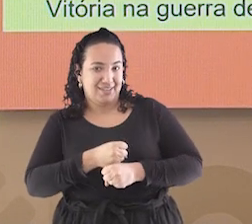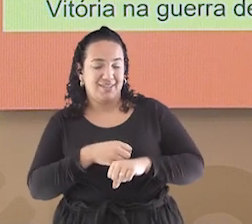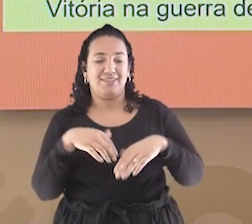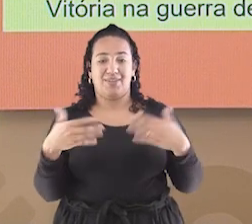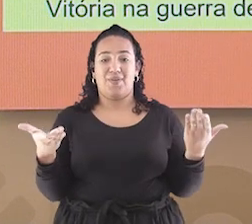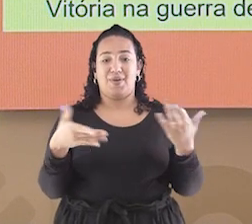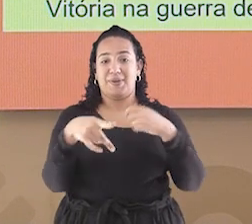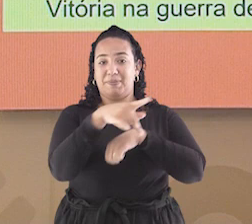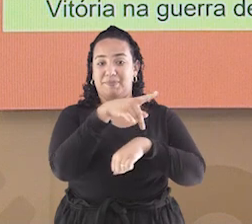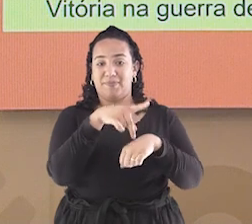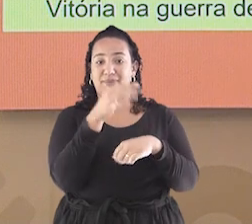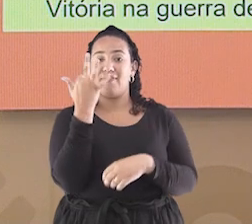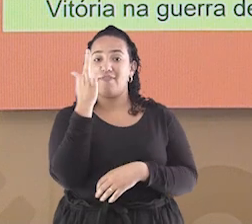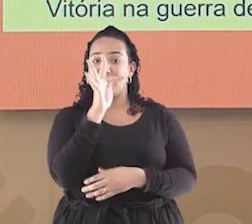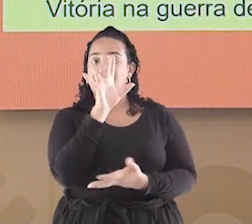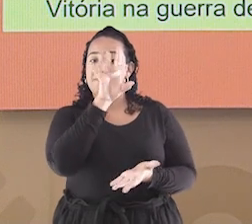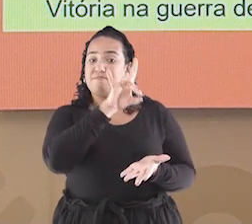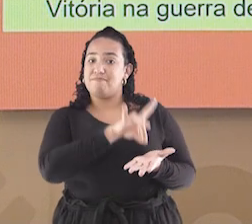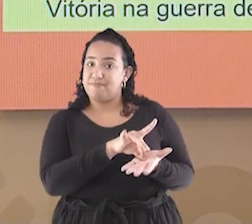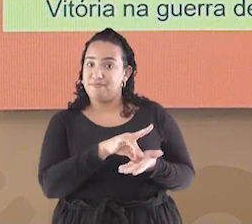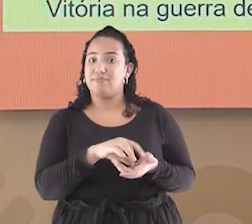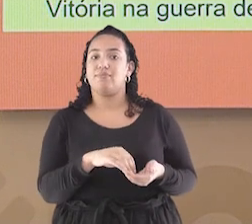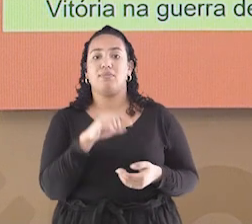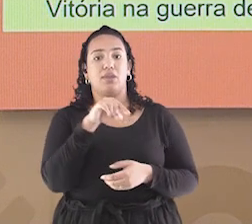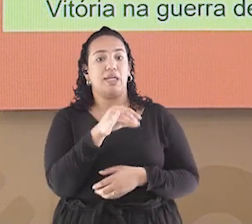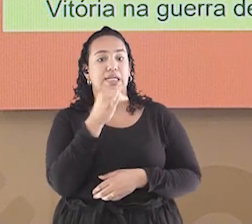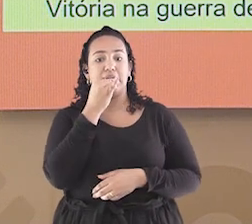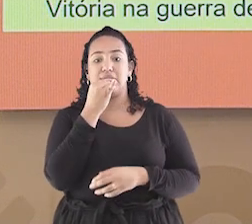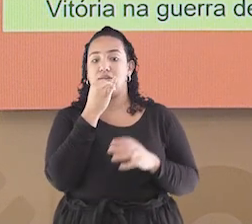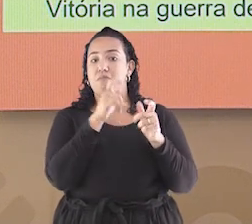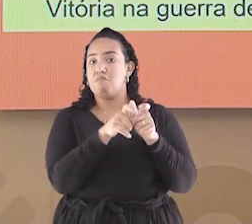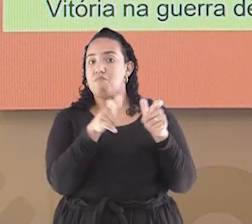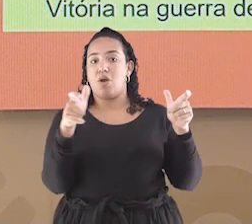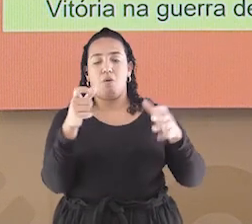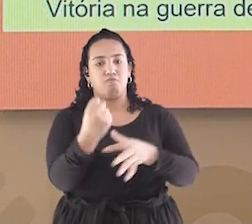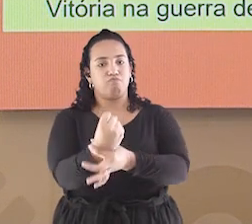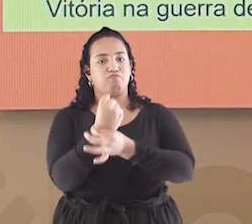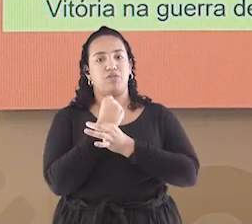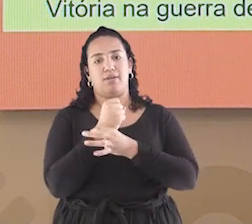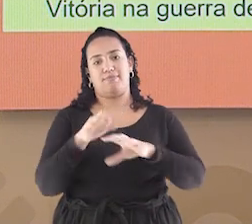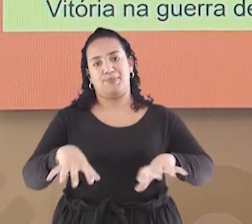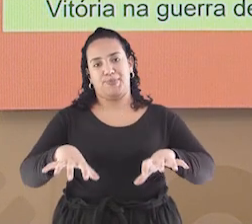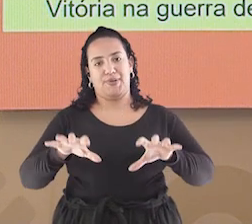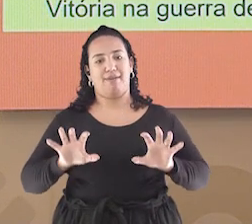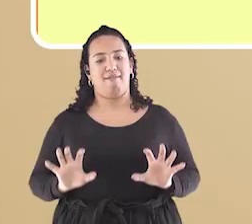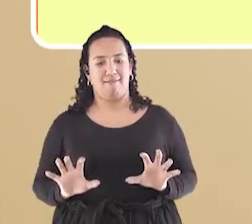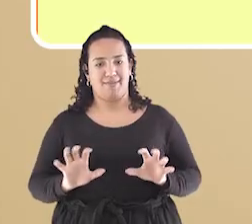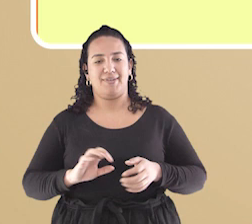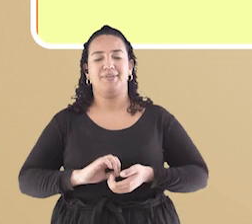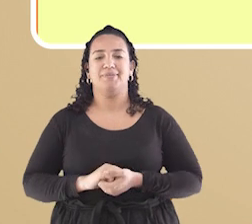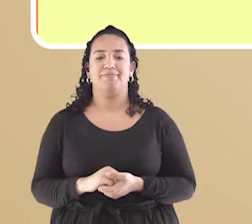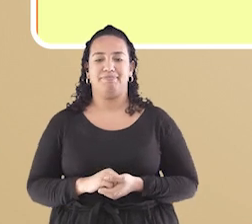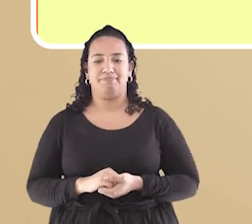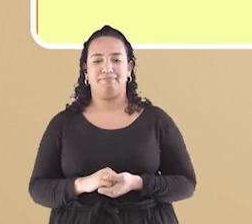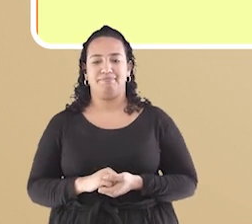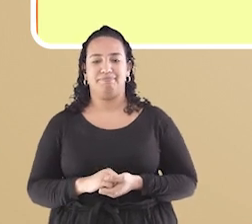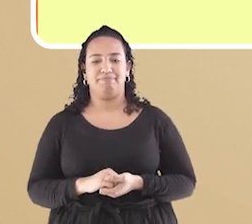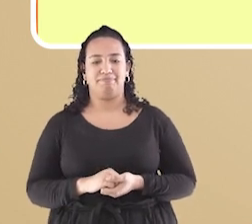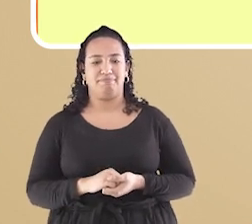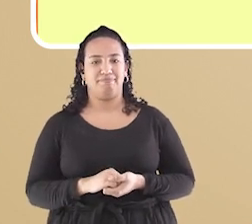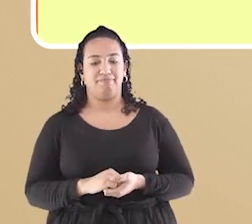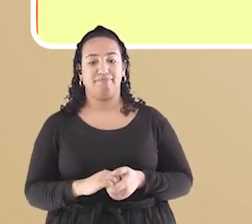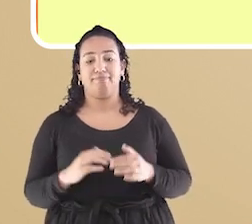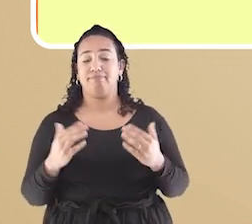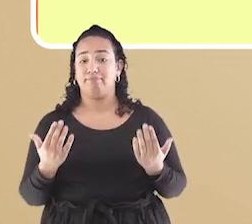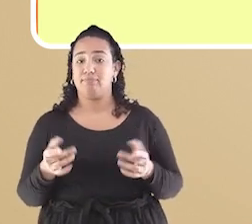a França, que viria a se tornar o maior exemplo de absolutismo monárquico durante a Idade Moderna. Assim como todos